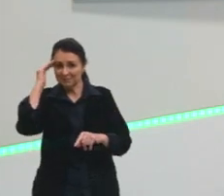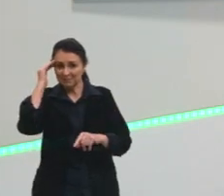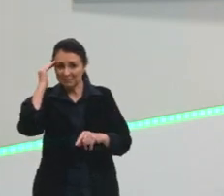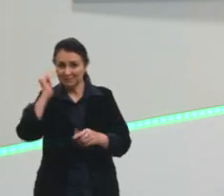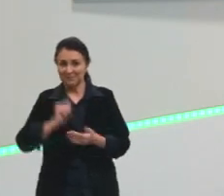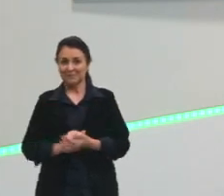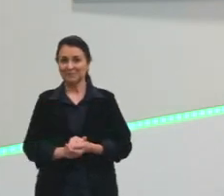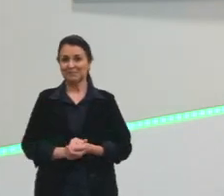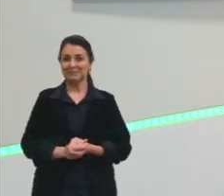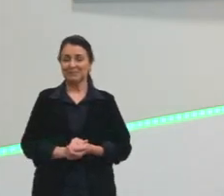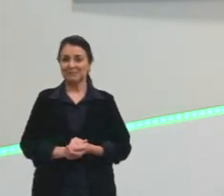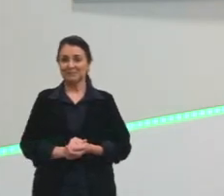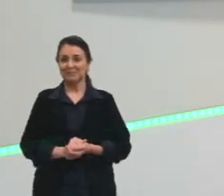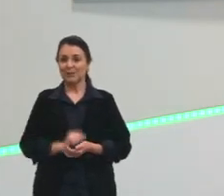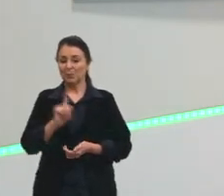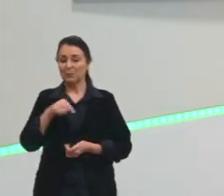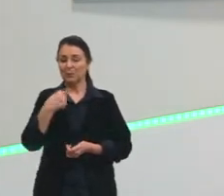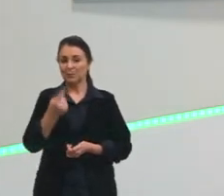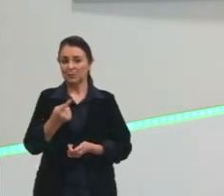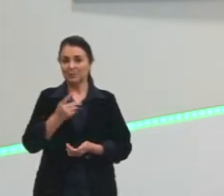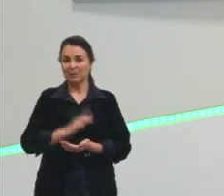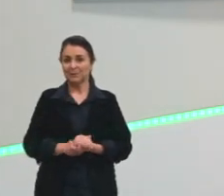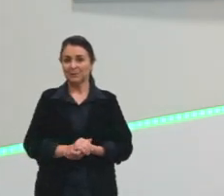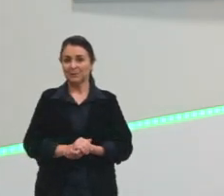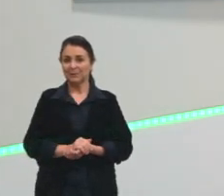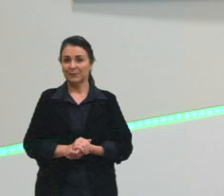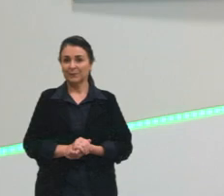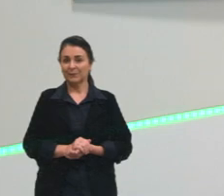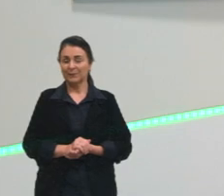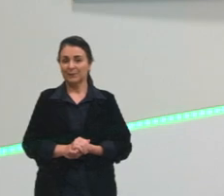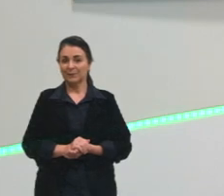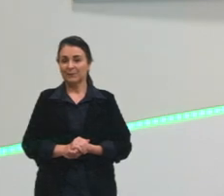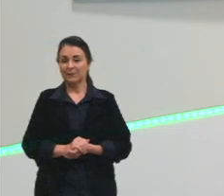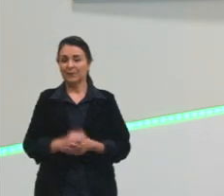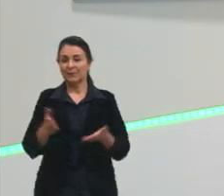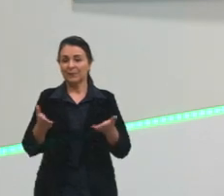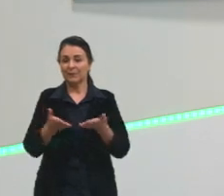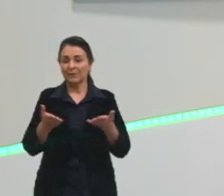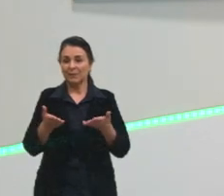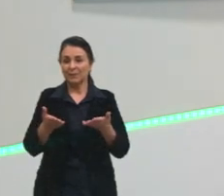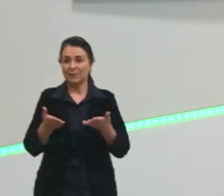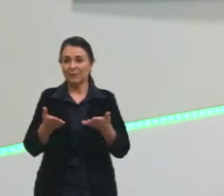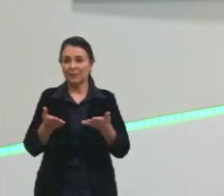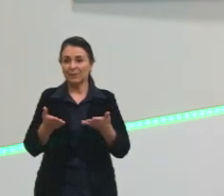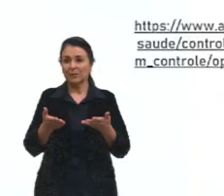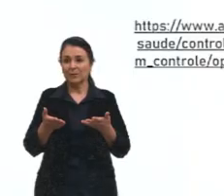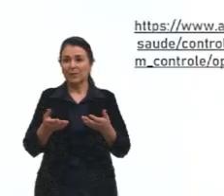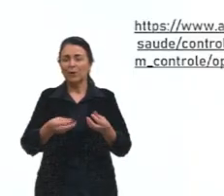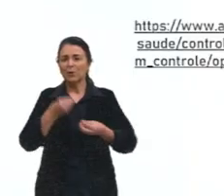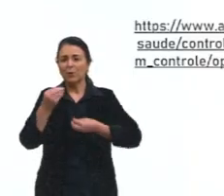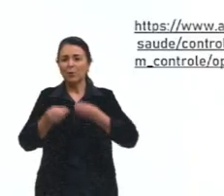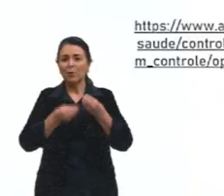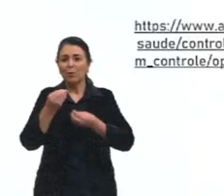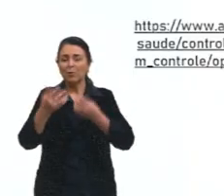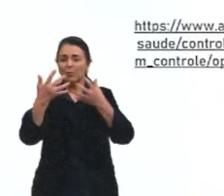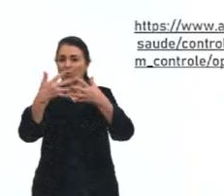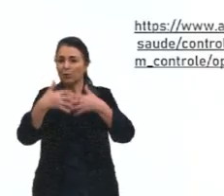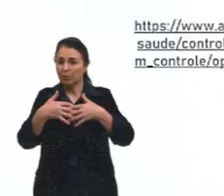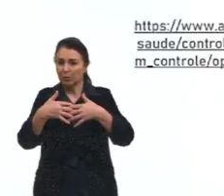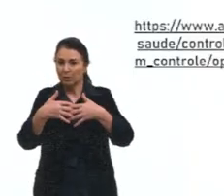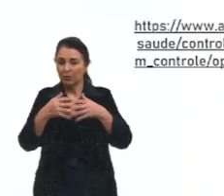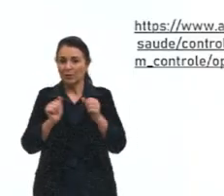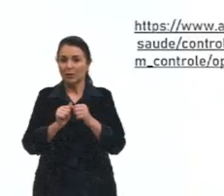então vamos para o próximo Oi gente então como é que funciona